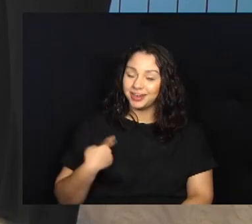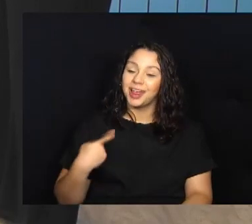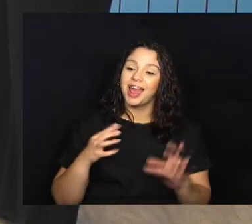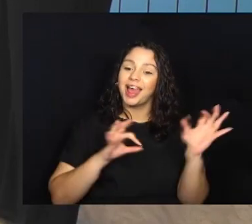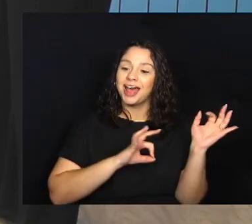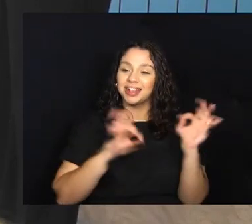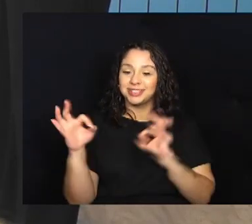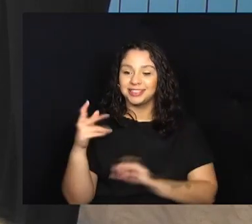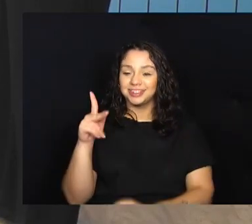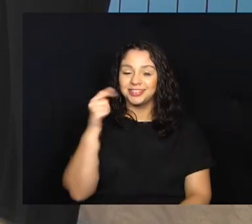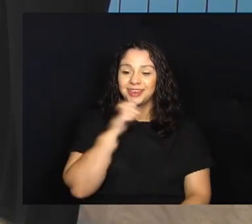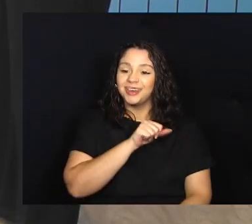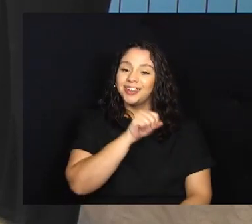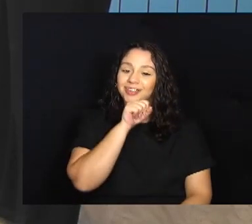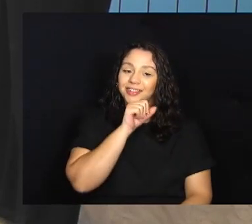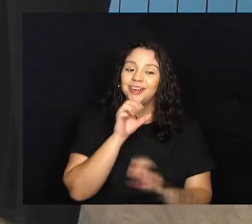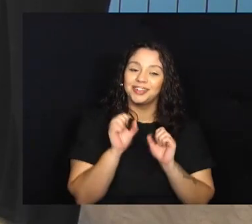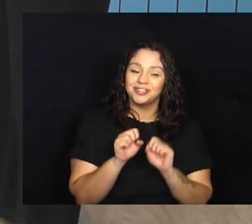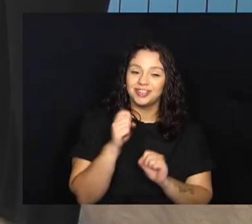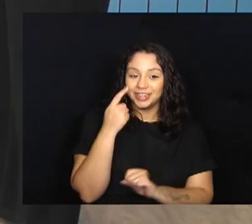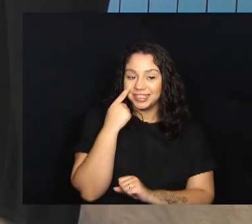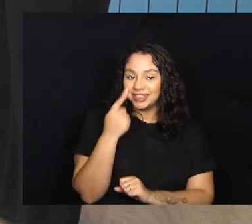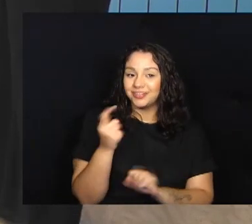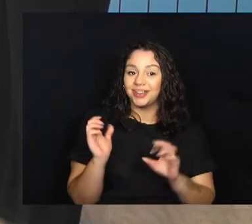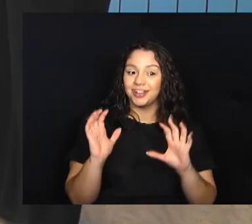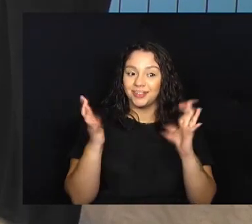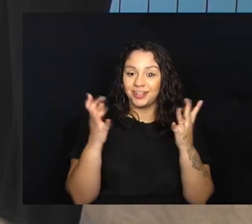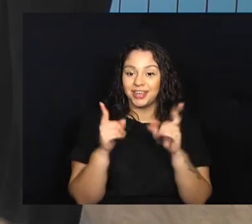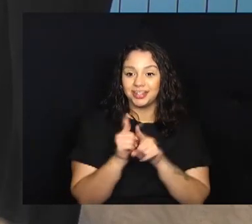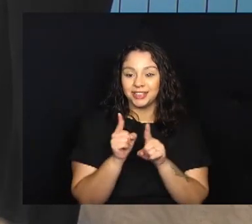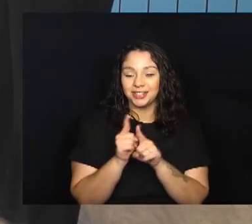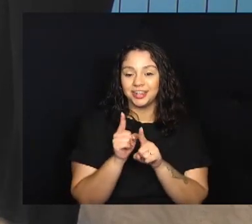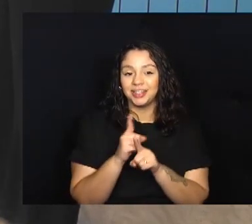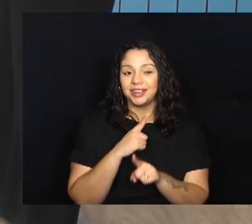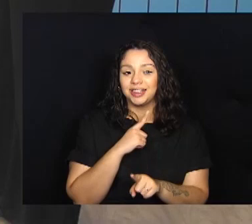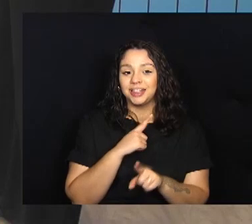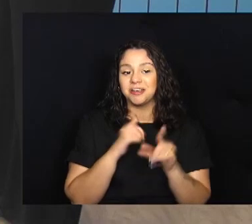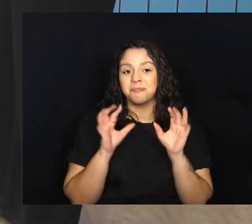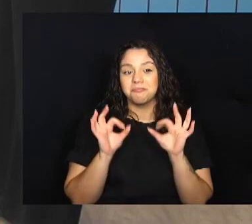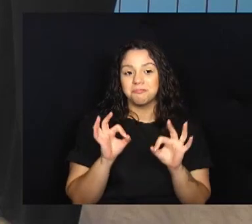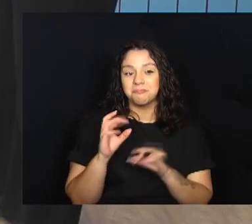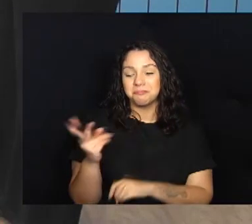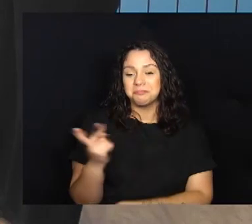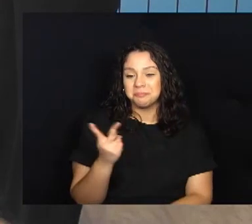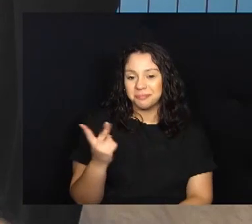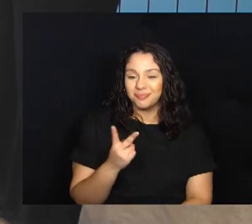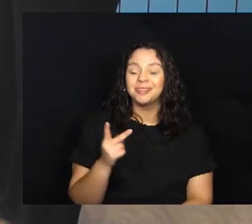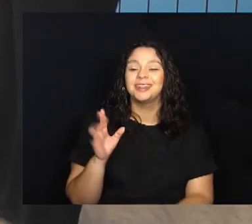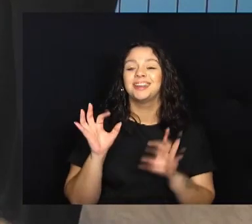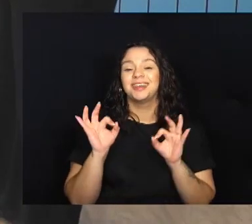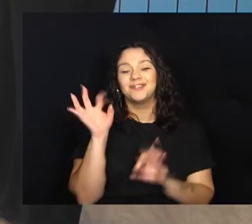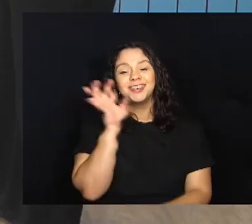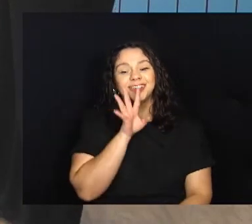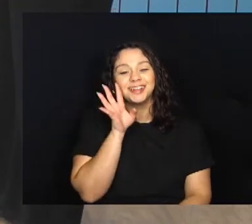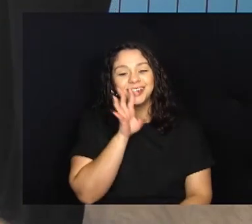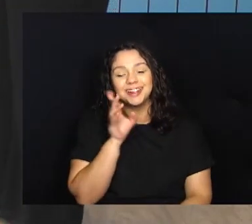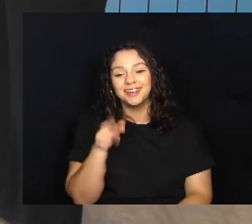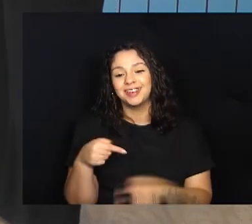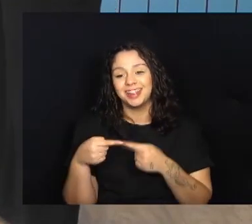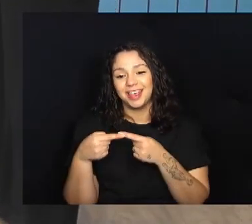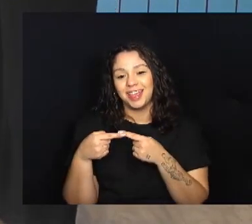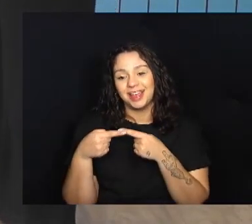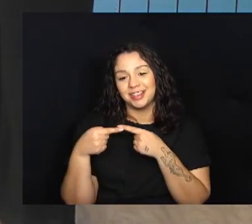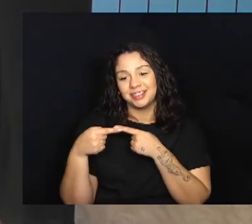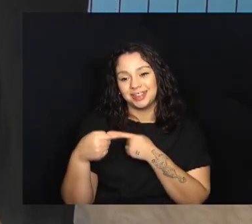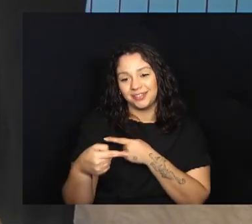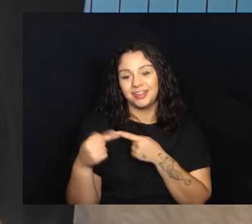mãe. Já prestigia o evento e já dá uma moral também aqui para as duas. Então, muito bacana, Semana da Juventude,